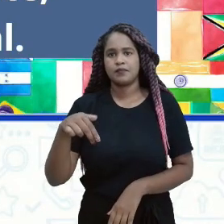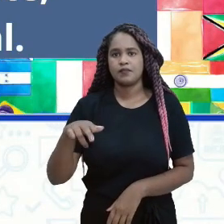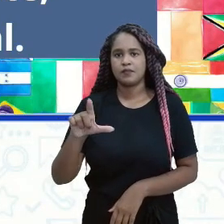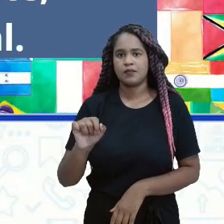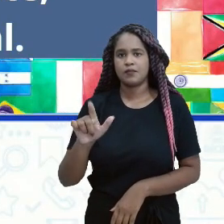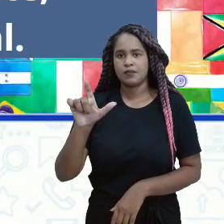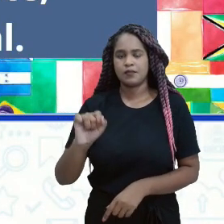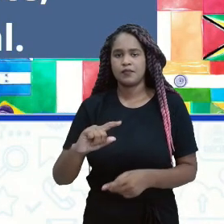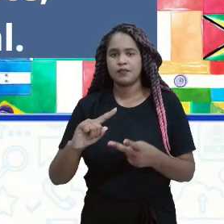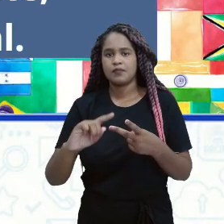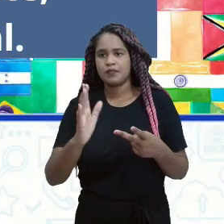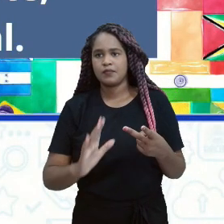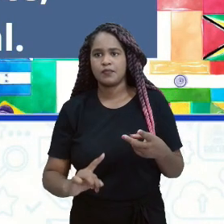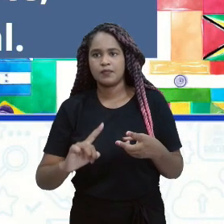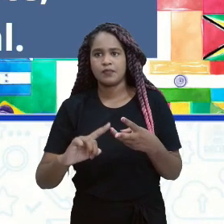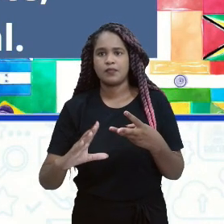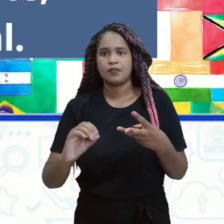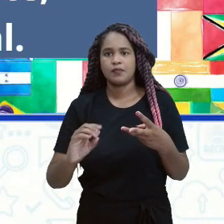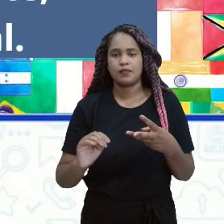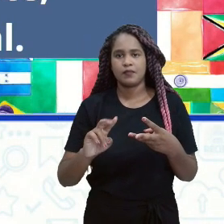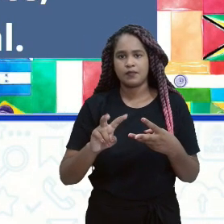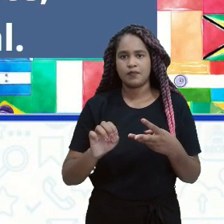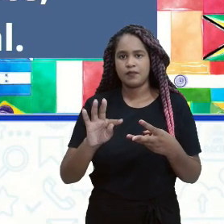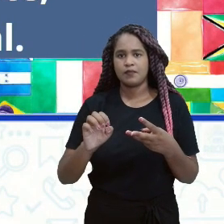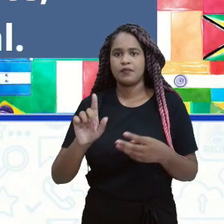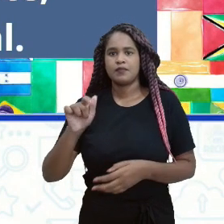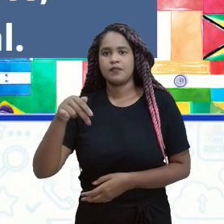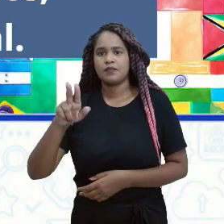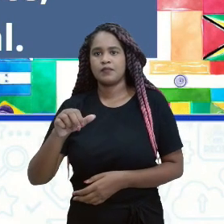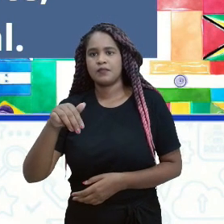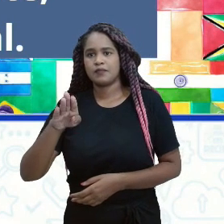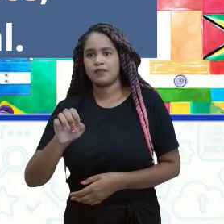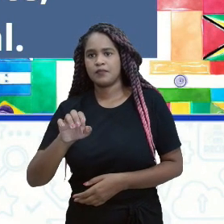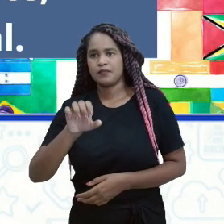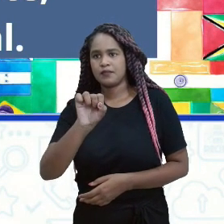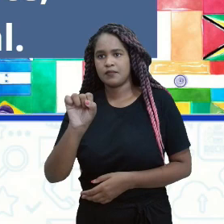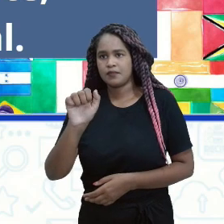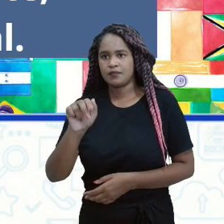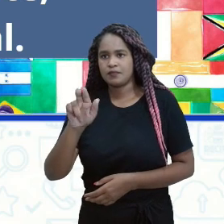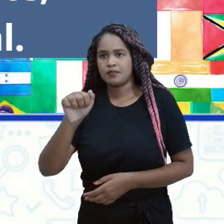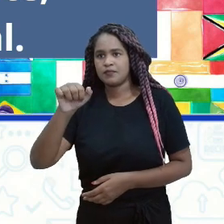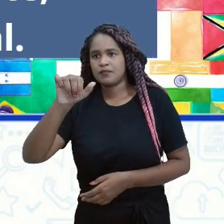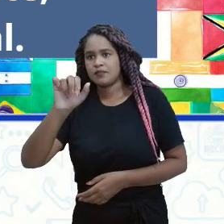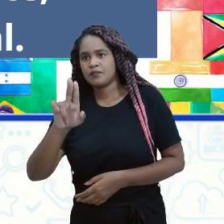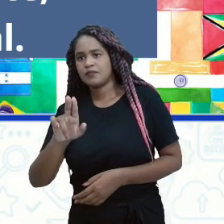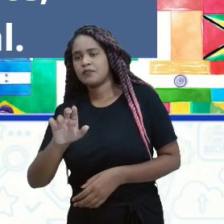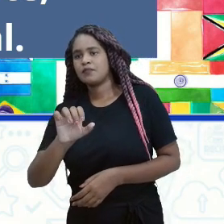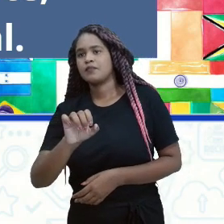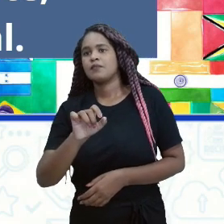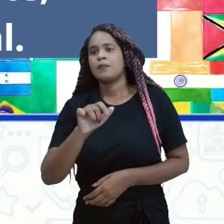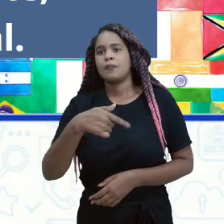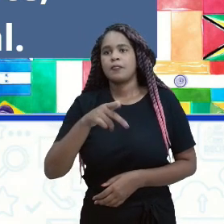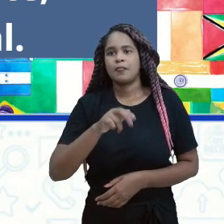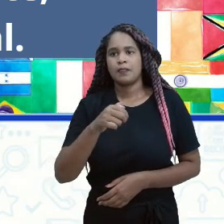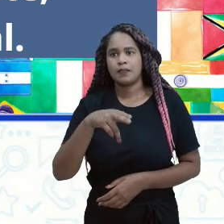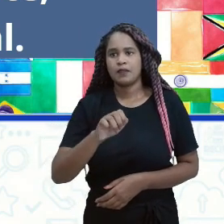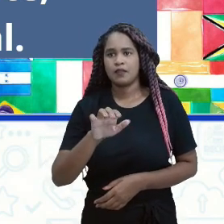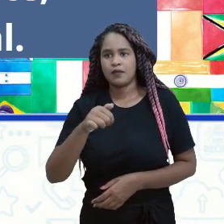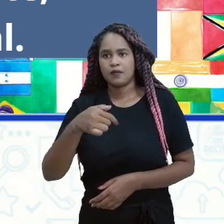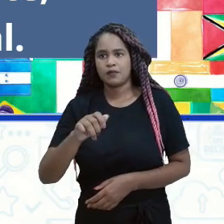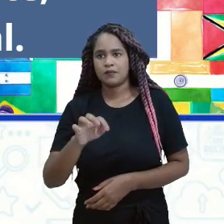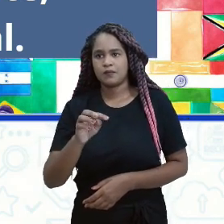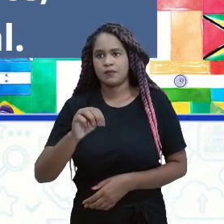Angola, Brasil, Cabo Verde, Guiné-Bissau, Guiné Equatorial, Moçambique, São Tomé e